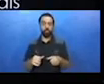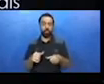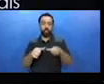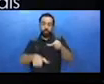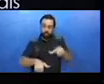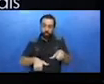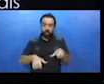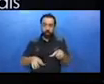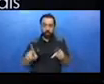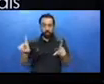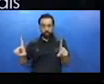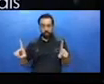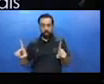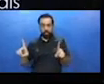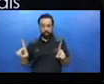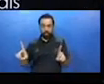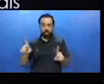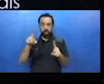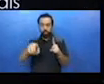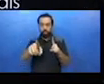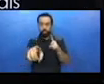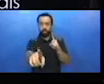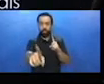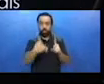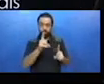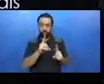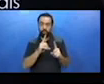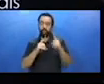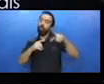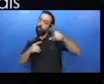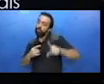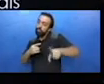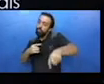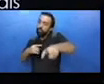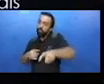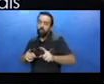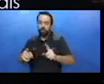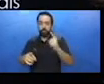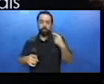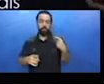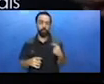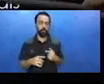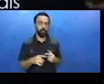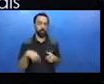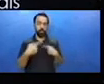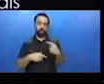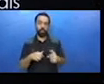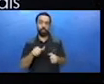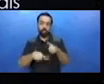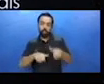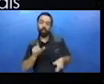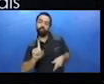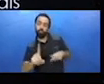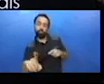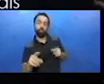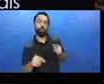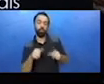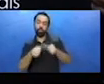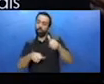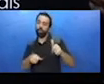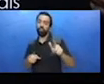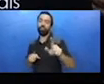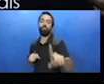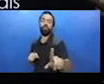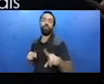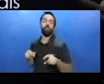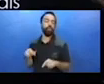do revezamento livre, onde os 4 atletas fazem o nado livre, cada um na sua vez, ou ainda os revezamentos medley, onde cada